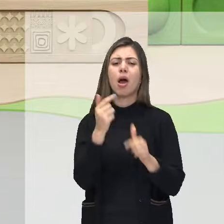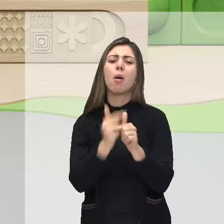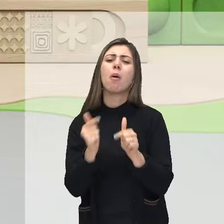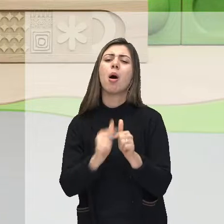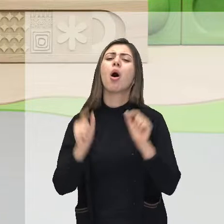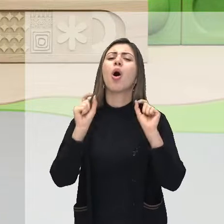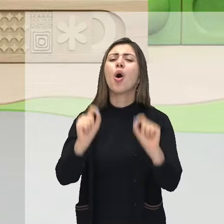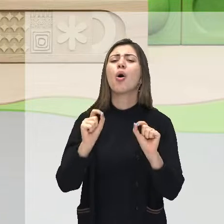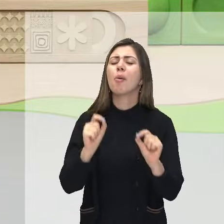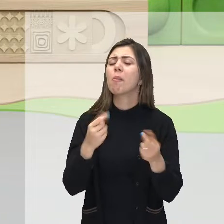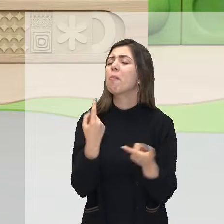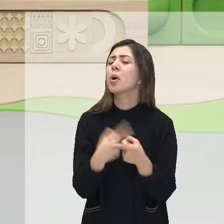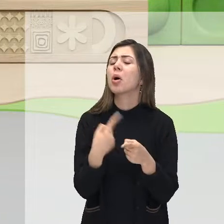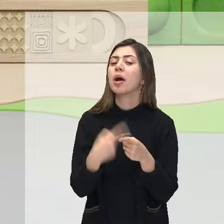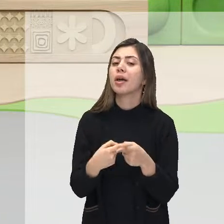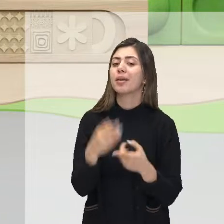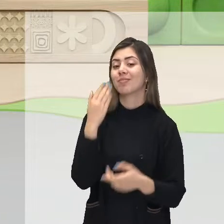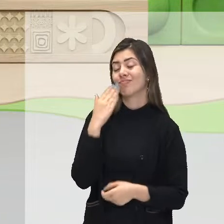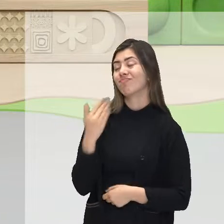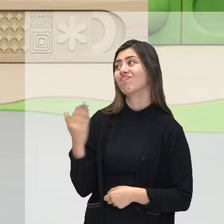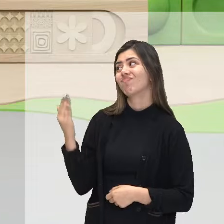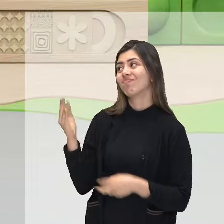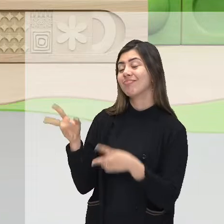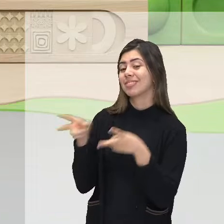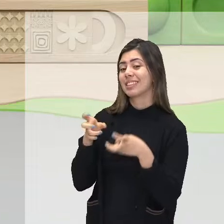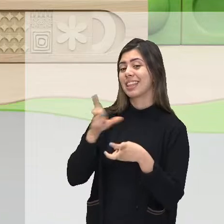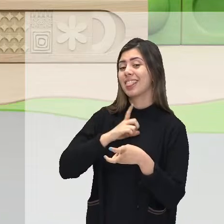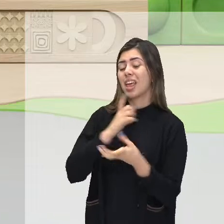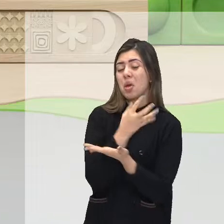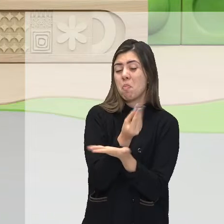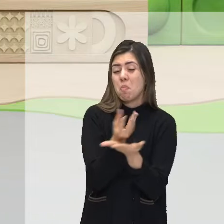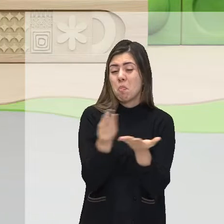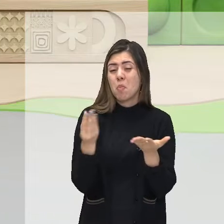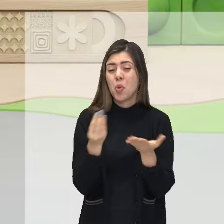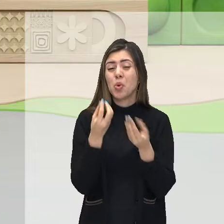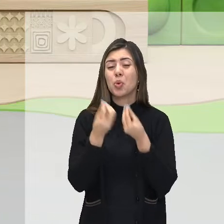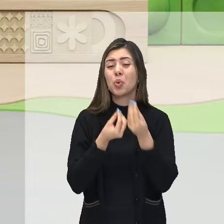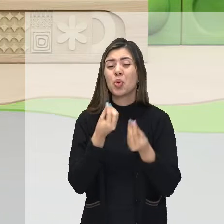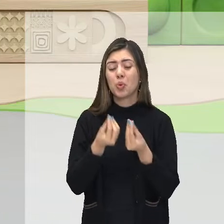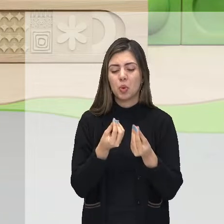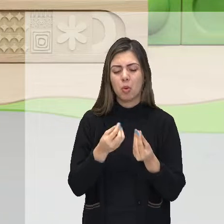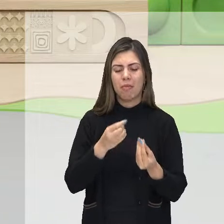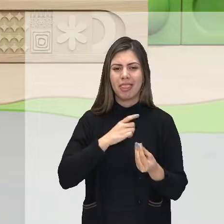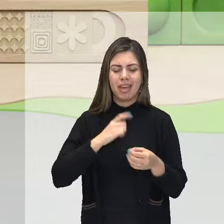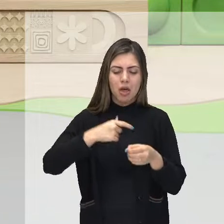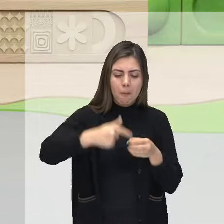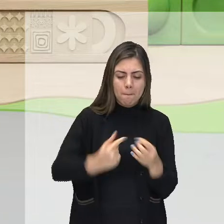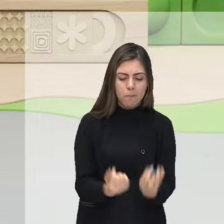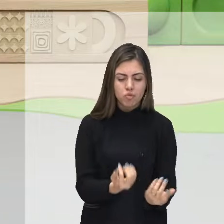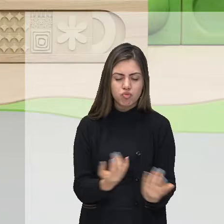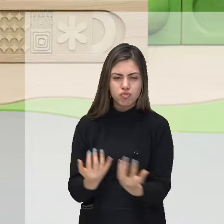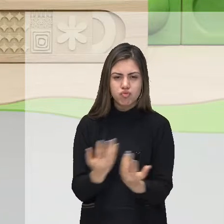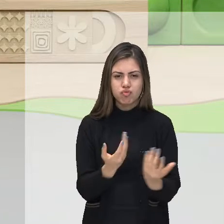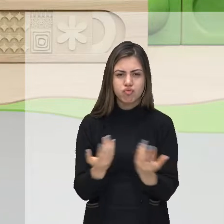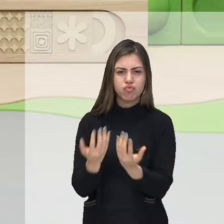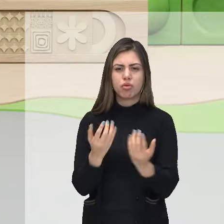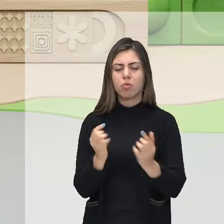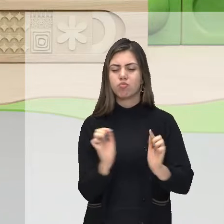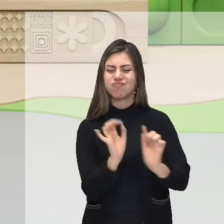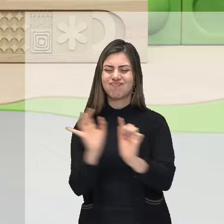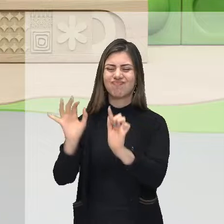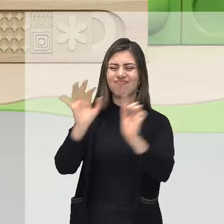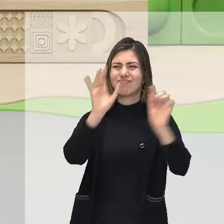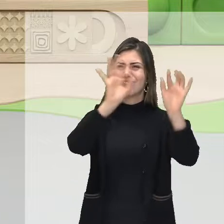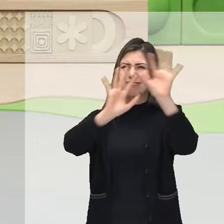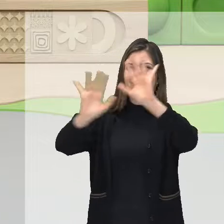aí, nessa grande quantidade de gases que são liberados, né? Então, esses combustíveis fósseis, como